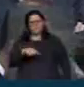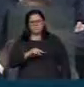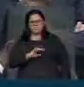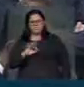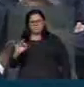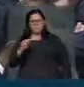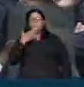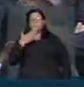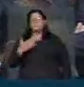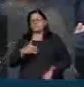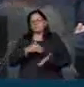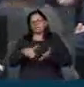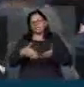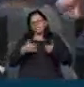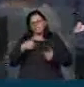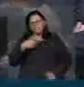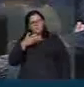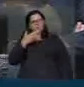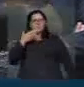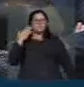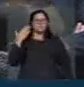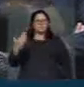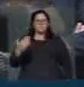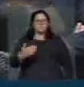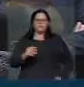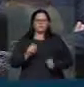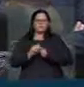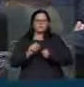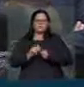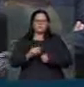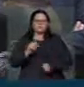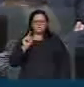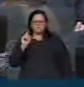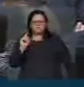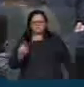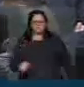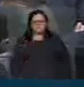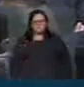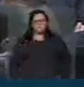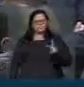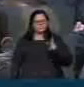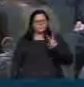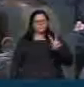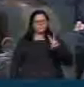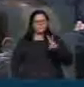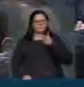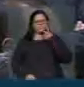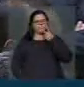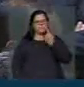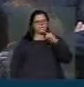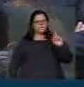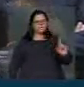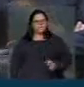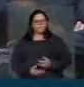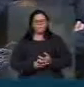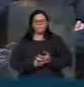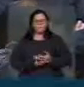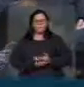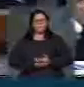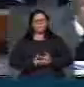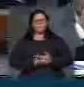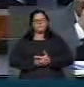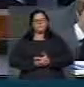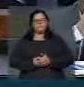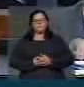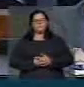Secretaria da Casa para fazer essa parte. E o PV encaminha? Não, Sr. Presidente. Não voto do